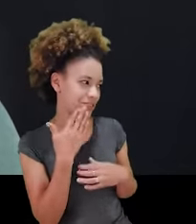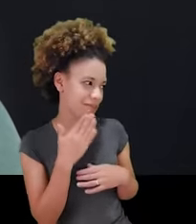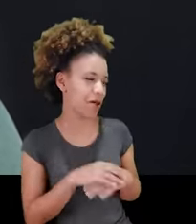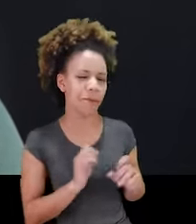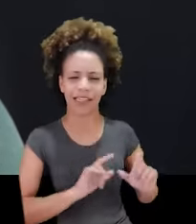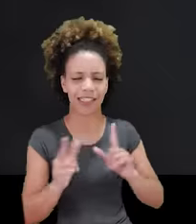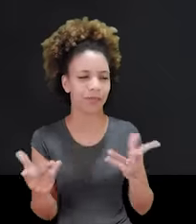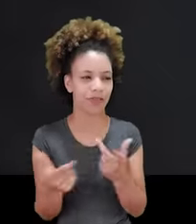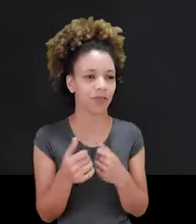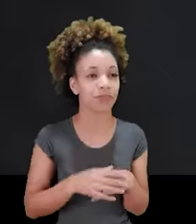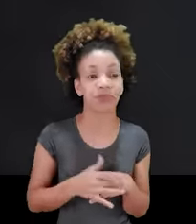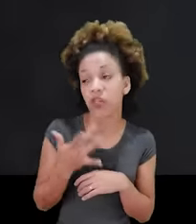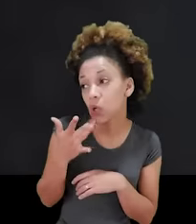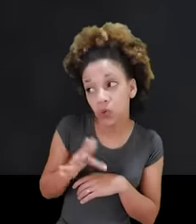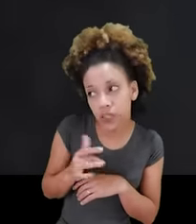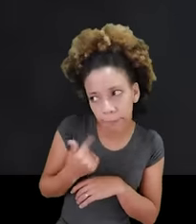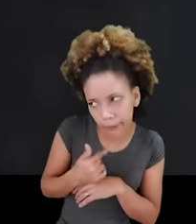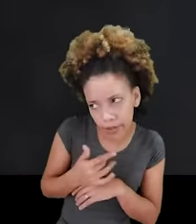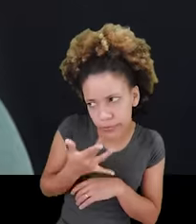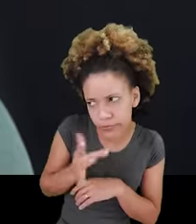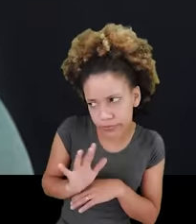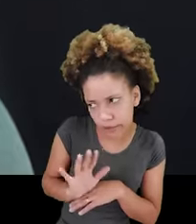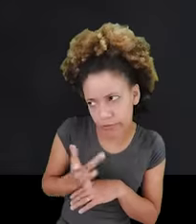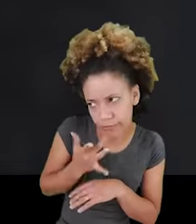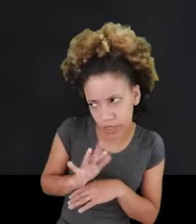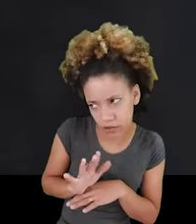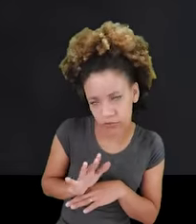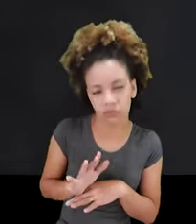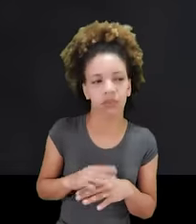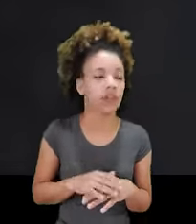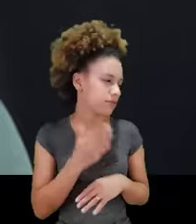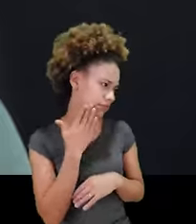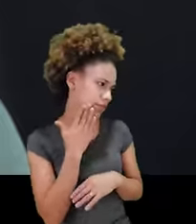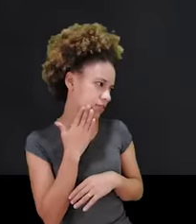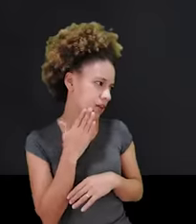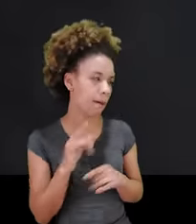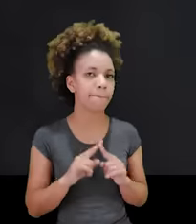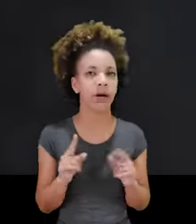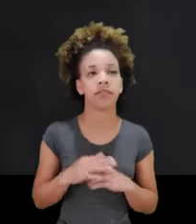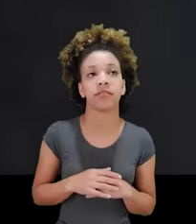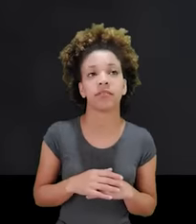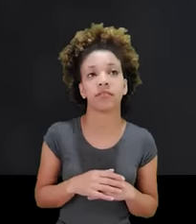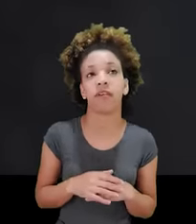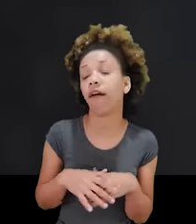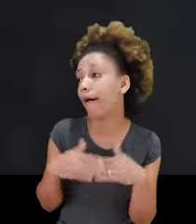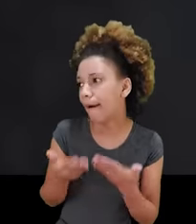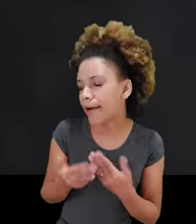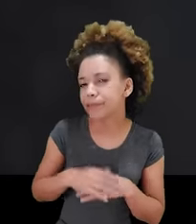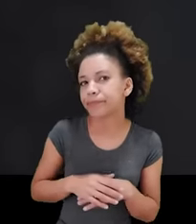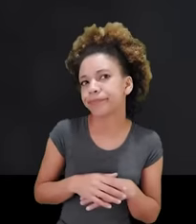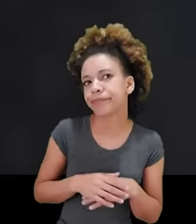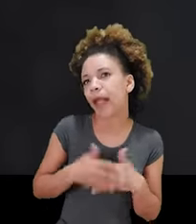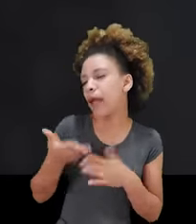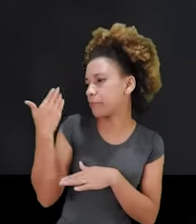daqui vai ser uma cena maravilhosa. Temos, eu não sei contar piadas. Nós chamamos anedotas. Dizem anedotas? Sim. Nós dizemos anedotas. Era